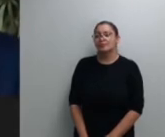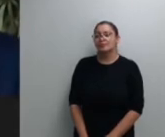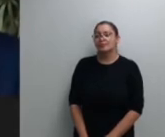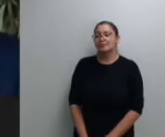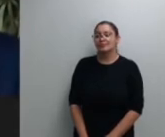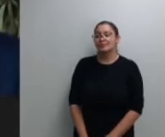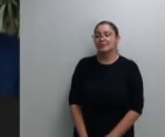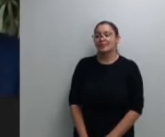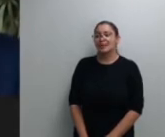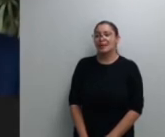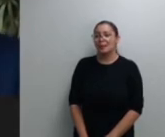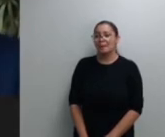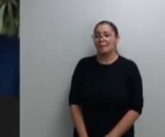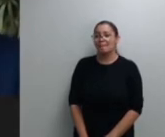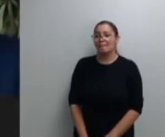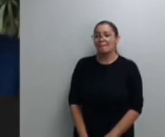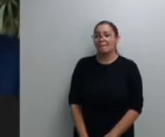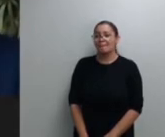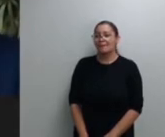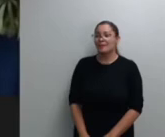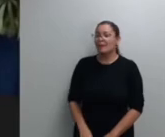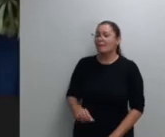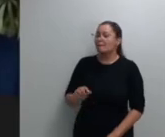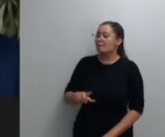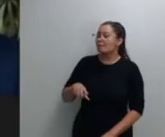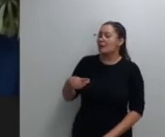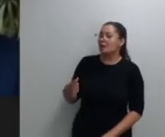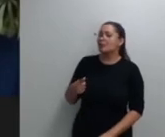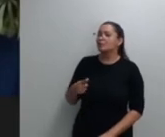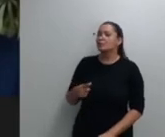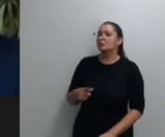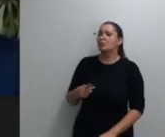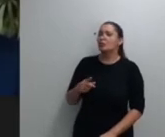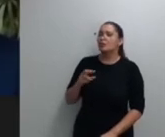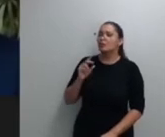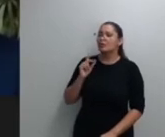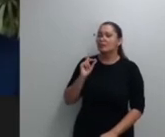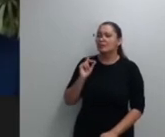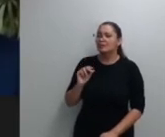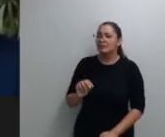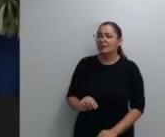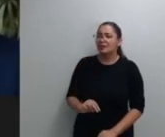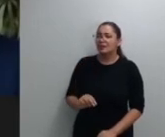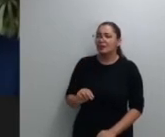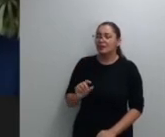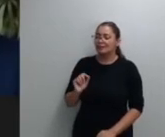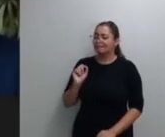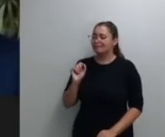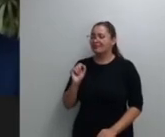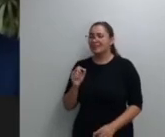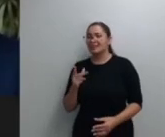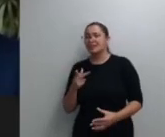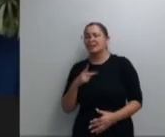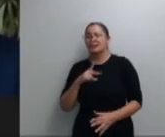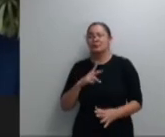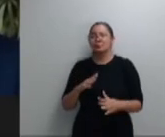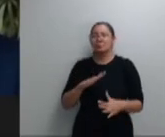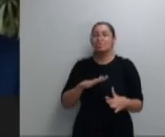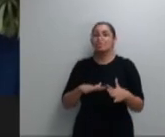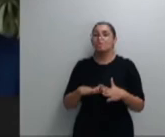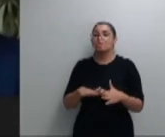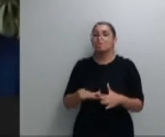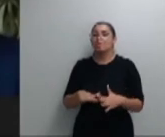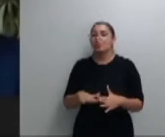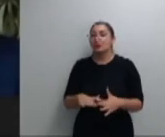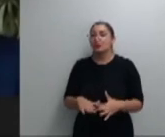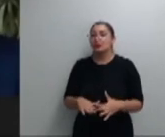mas o meu destaque ele ele mais se prenderia a questão da da